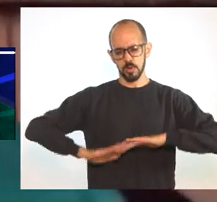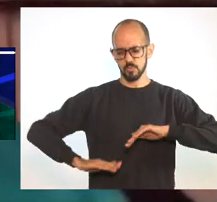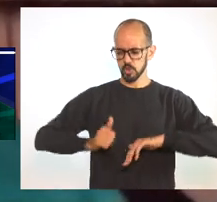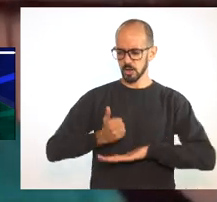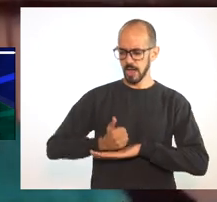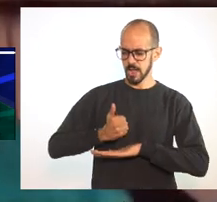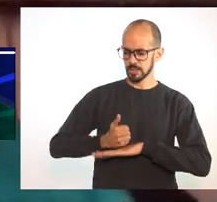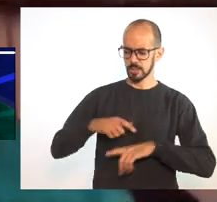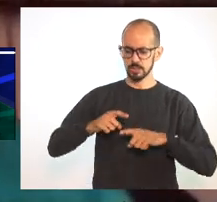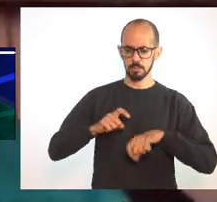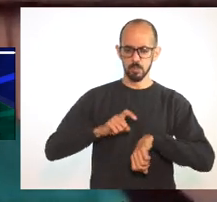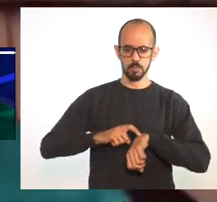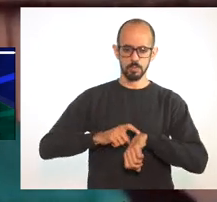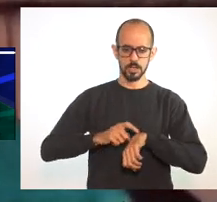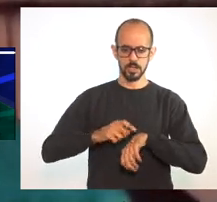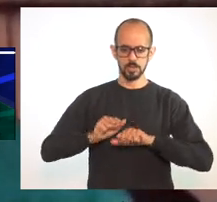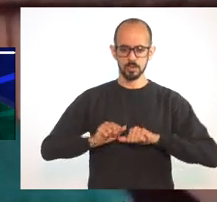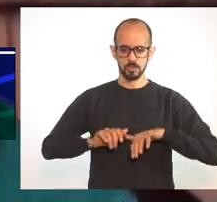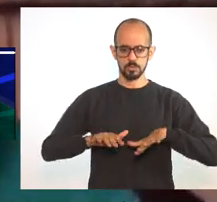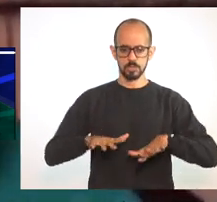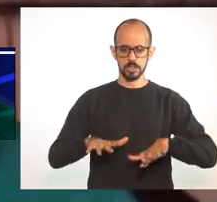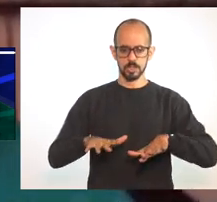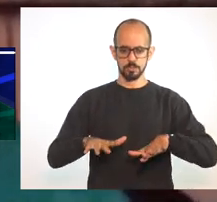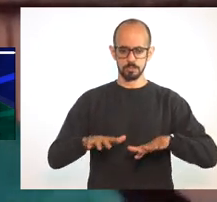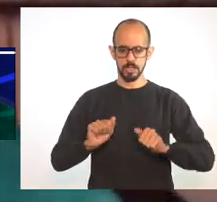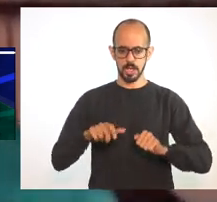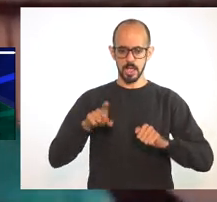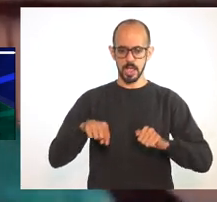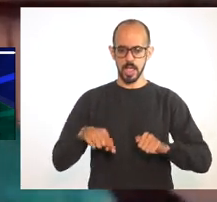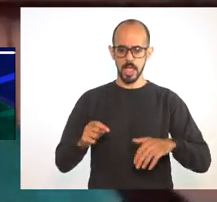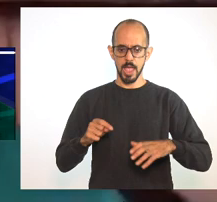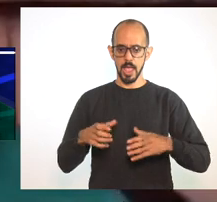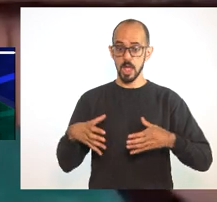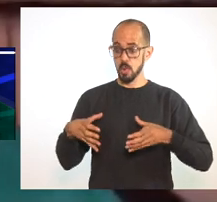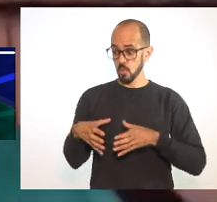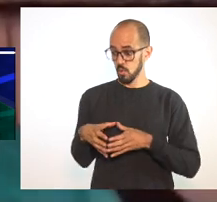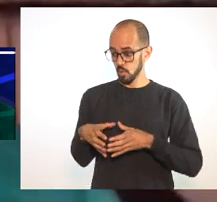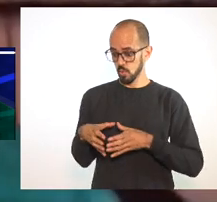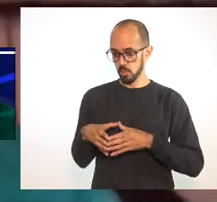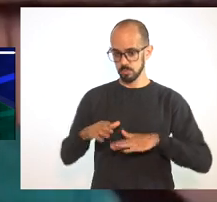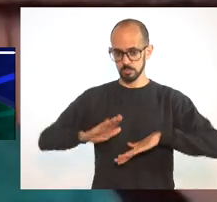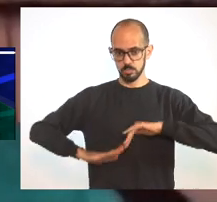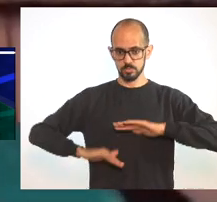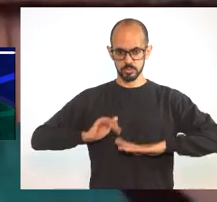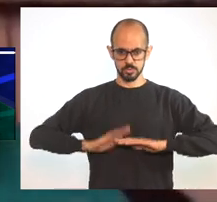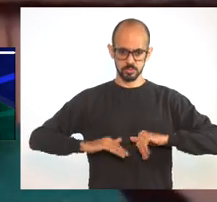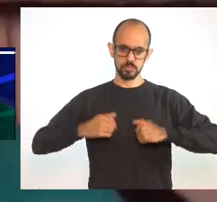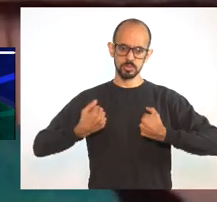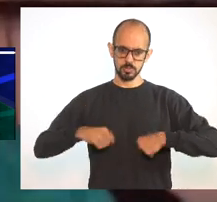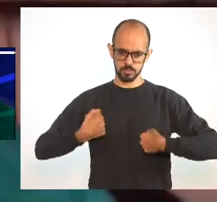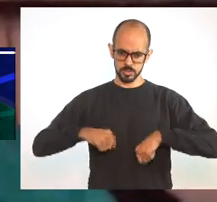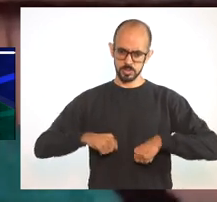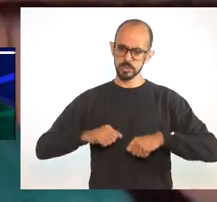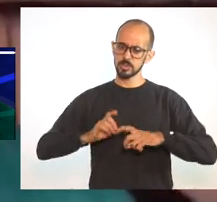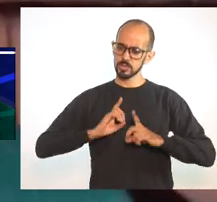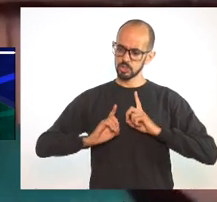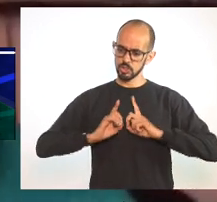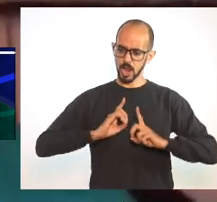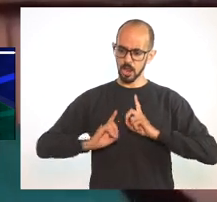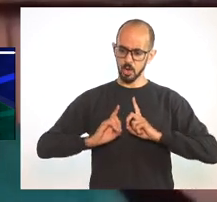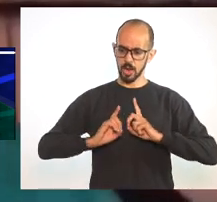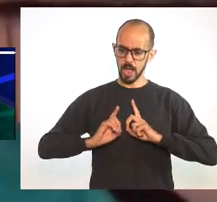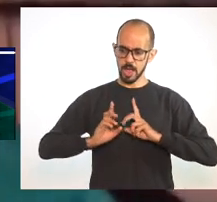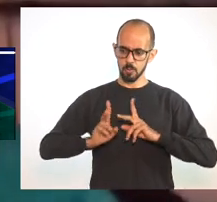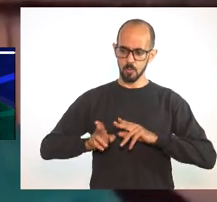nesse período de pandemia. É uma categoria em que a gente precisa, de fato, estreitar o diálogo, como tantas